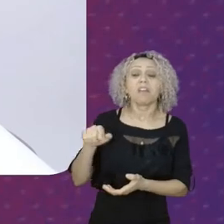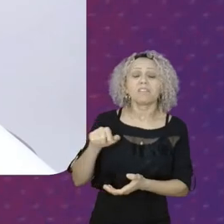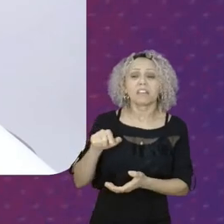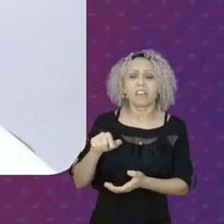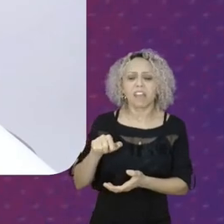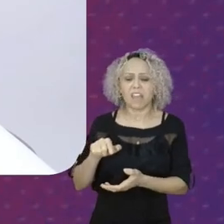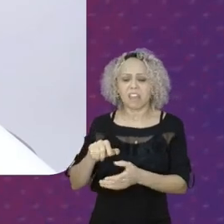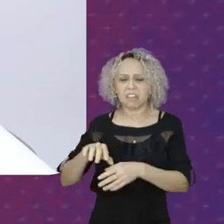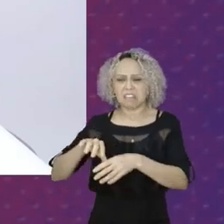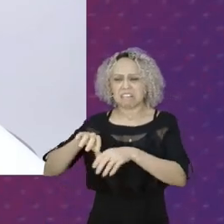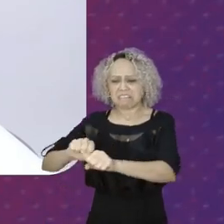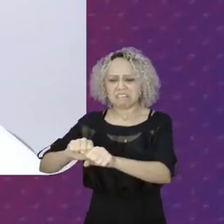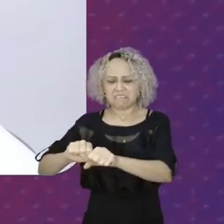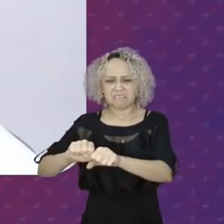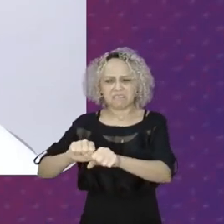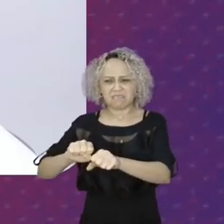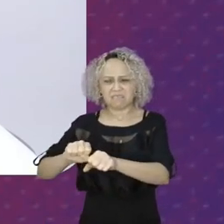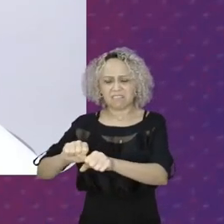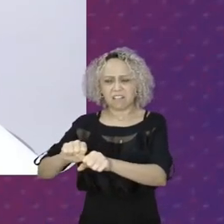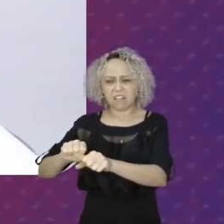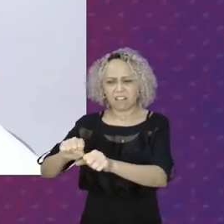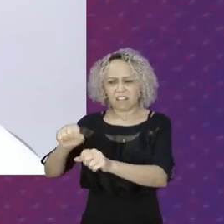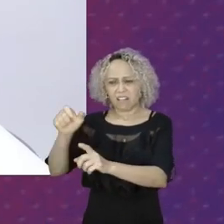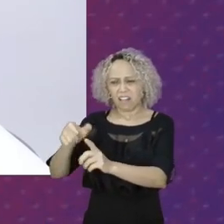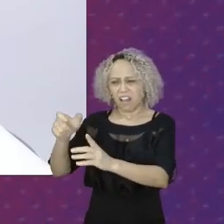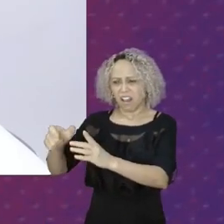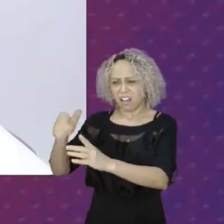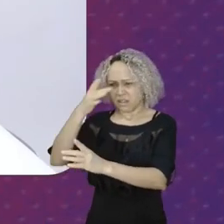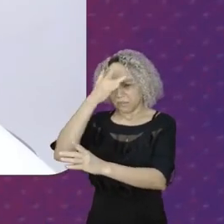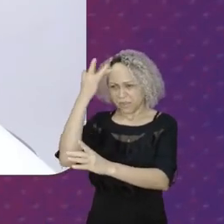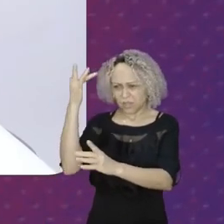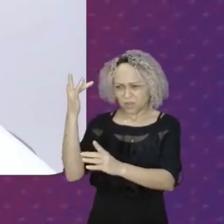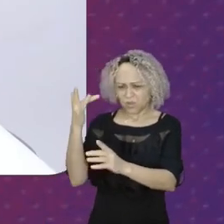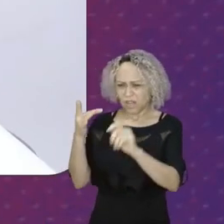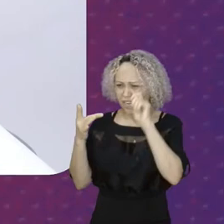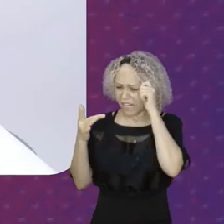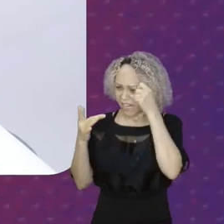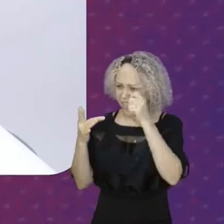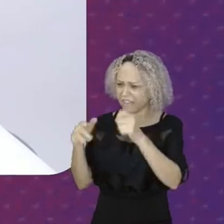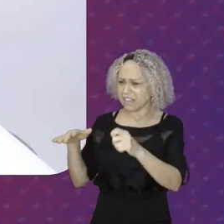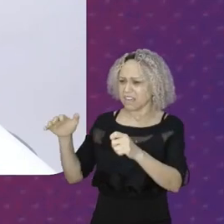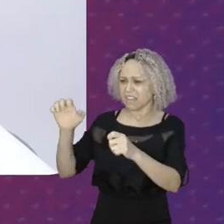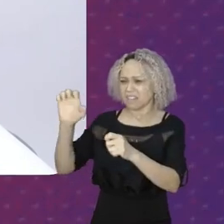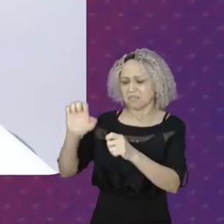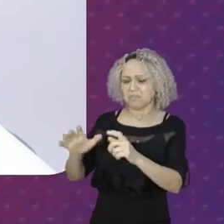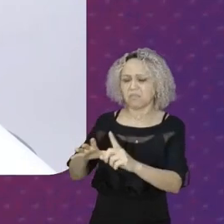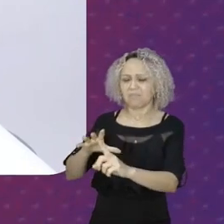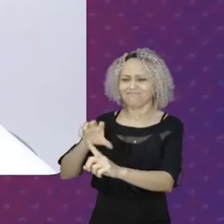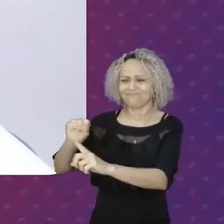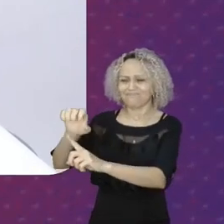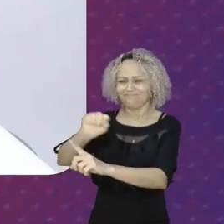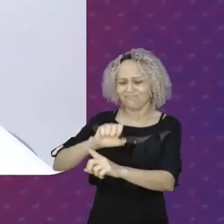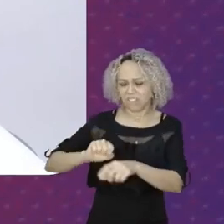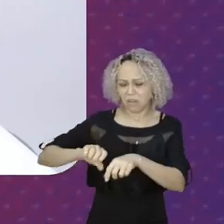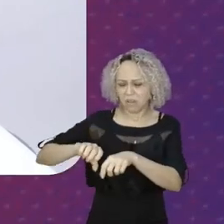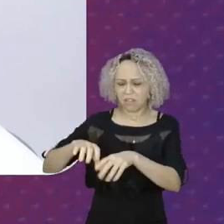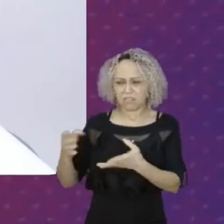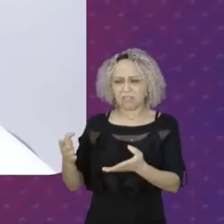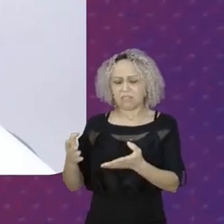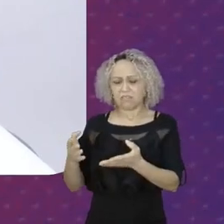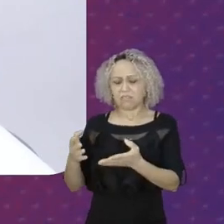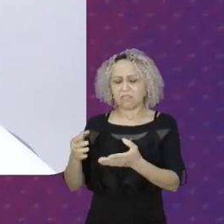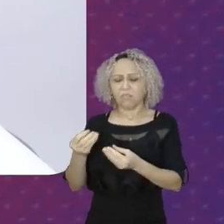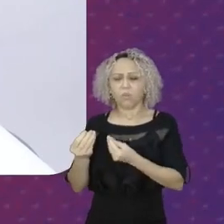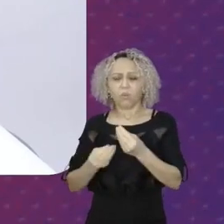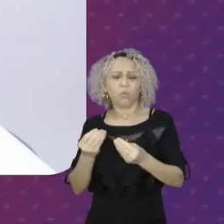como argumento para justificar a escravização de seres humanos em larga escala,